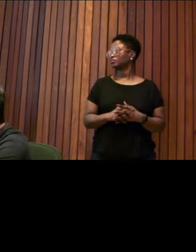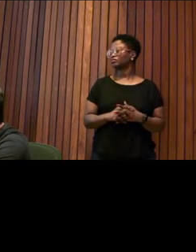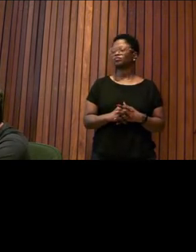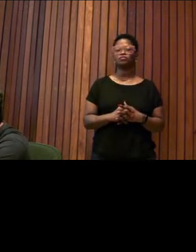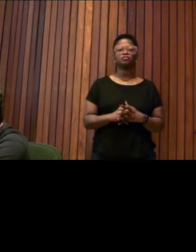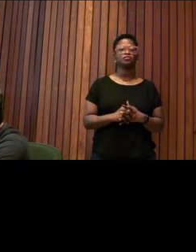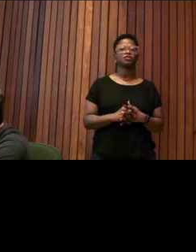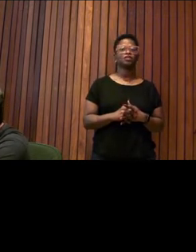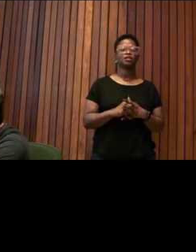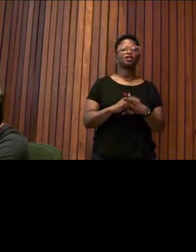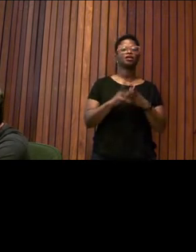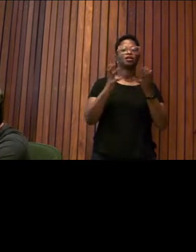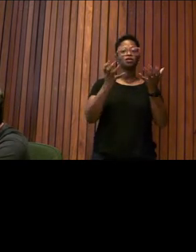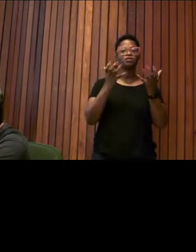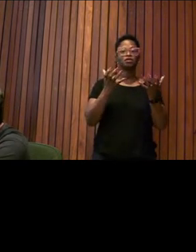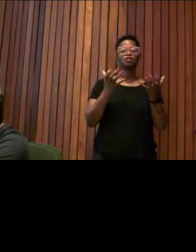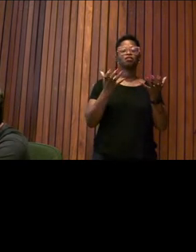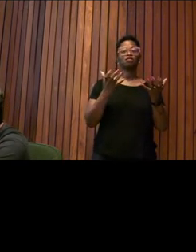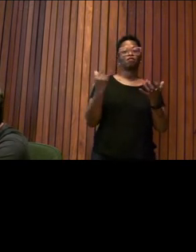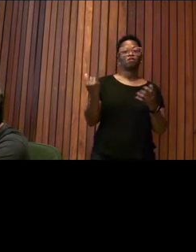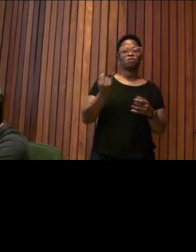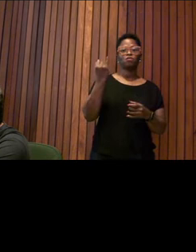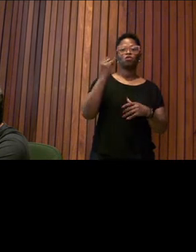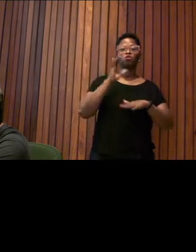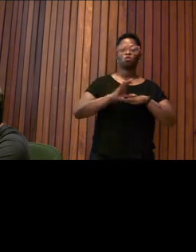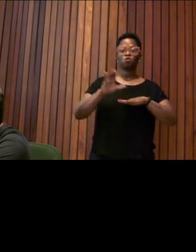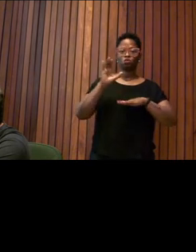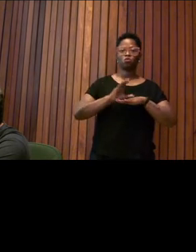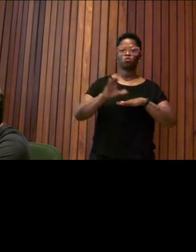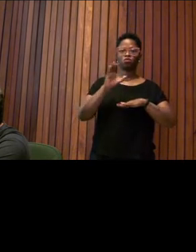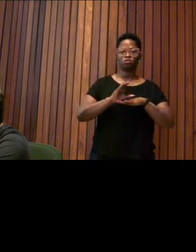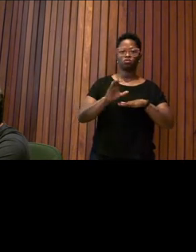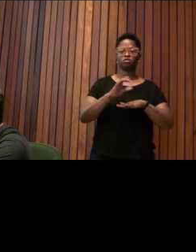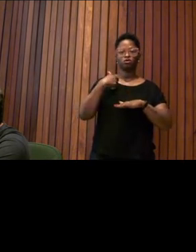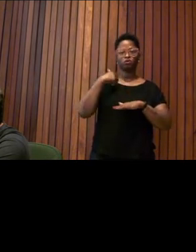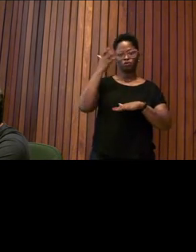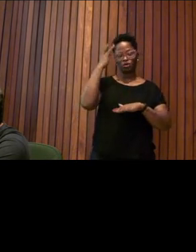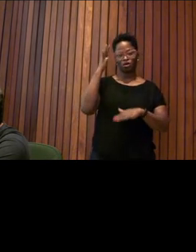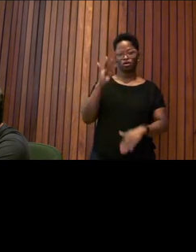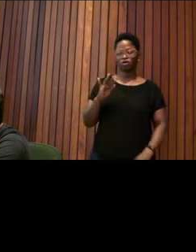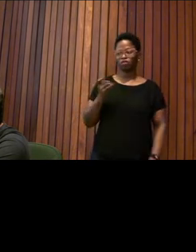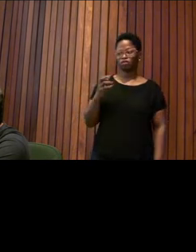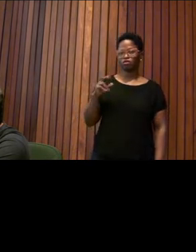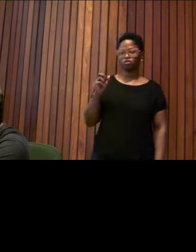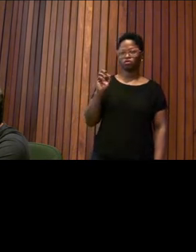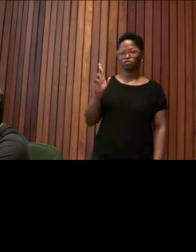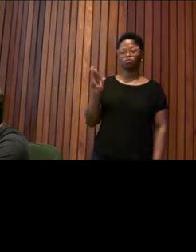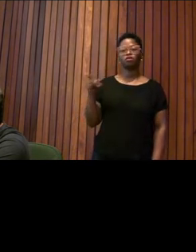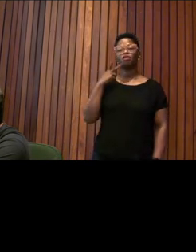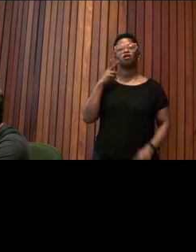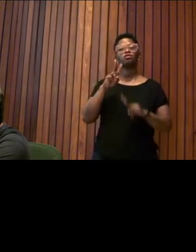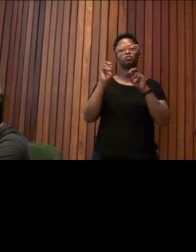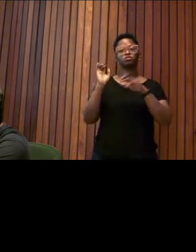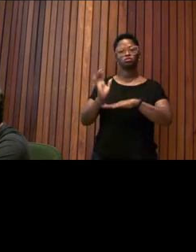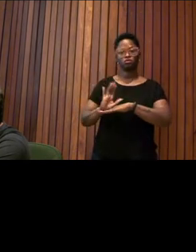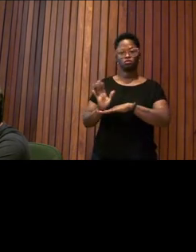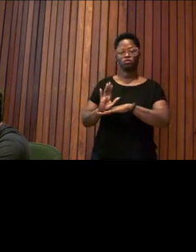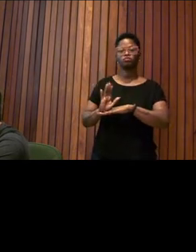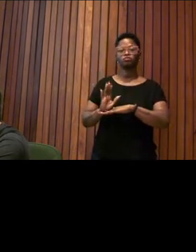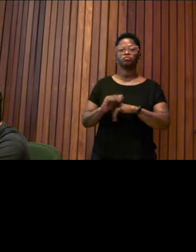Bom, queria destacar aqui a importância do curso. Eu acho que o Vladimir fala um pouco sobre isso no filme, né?